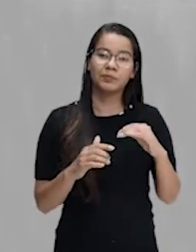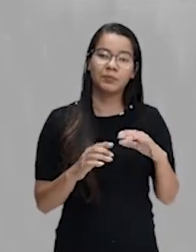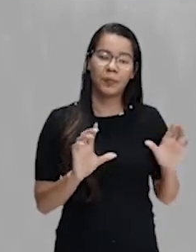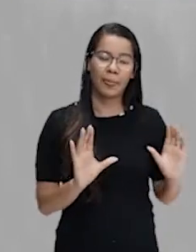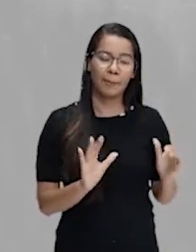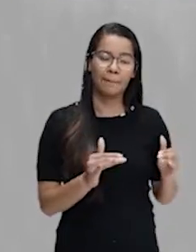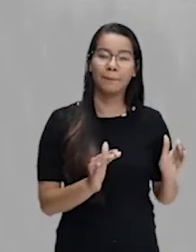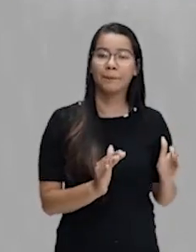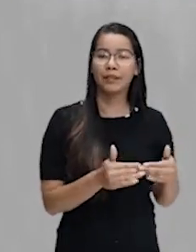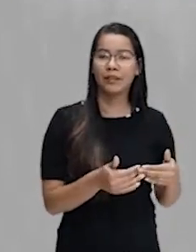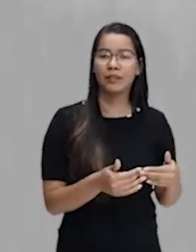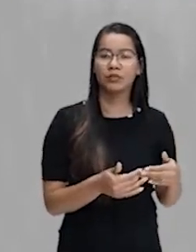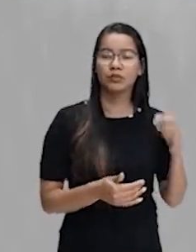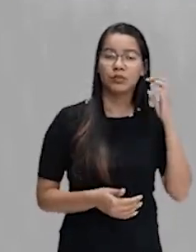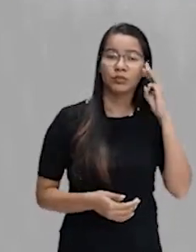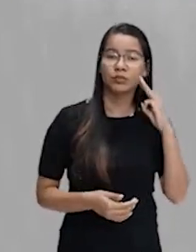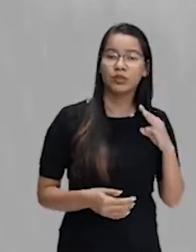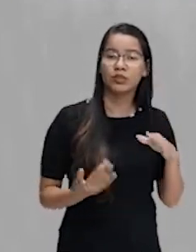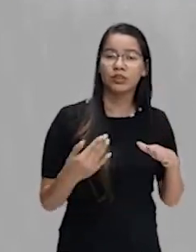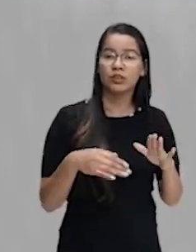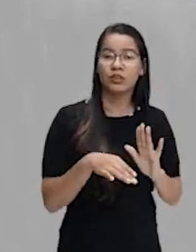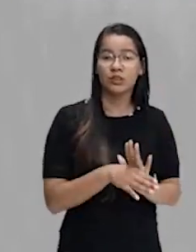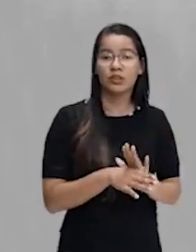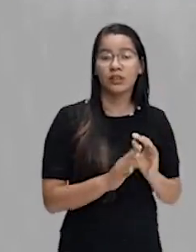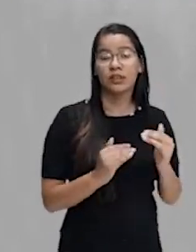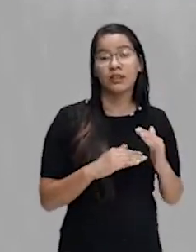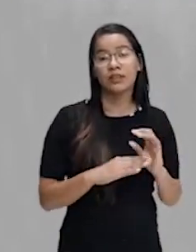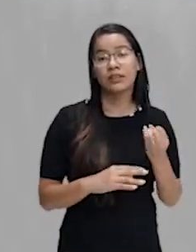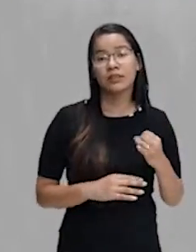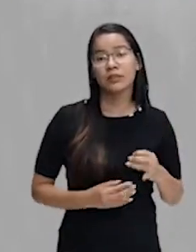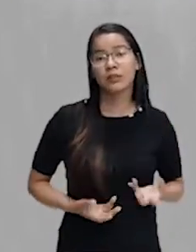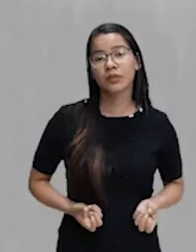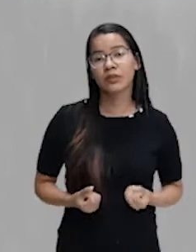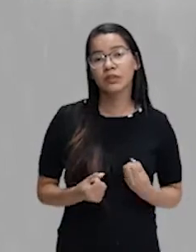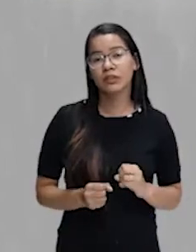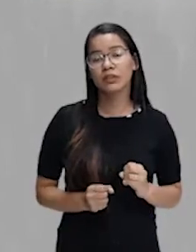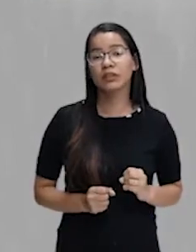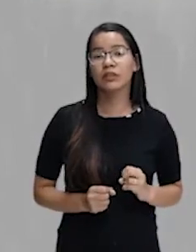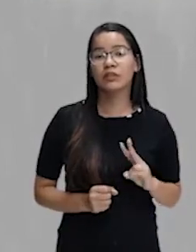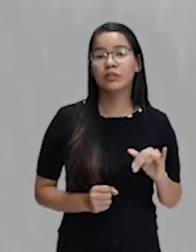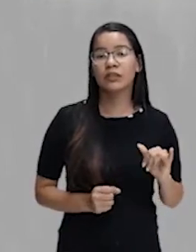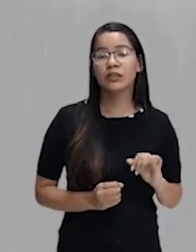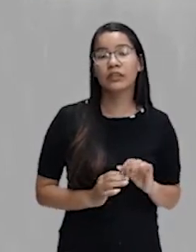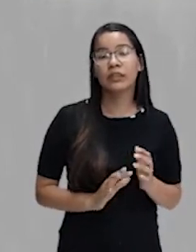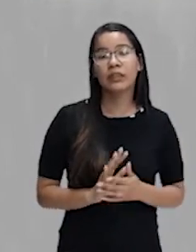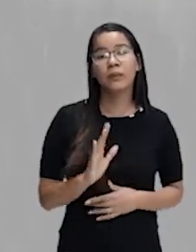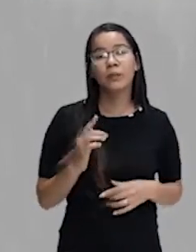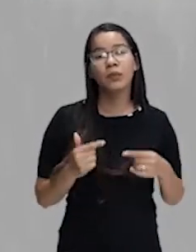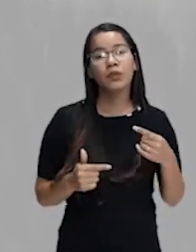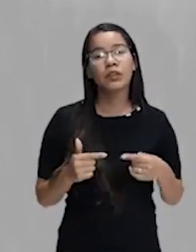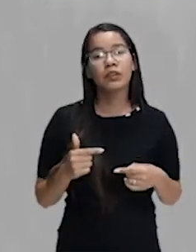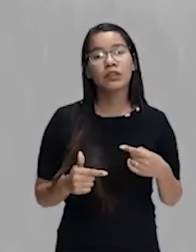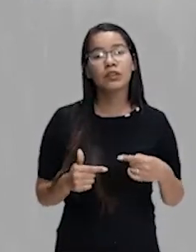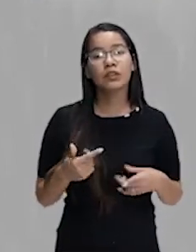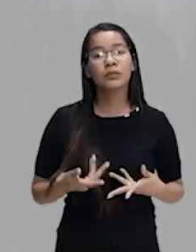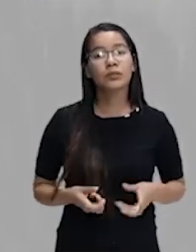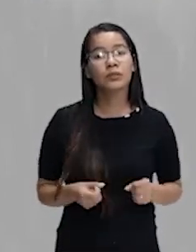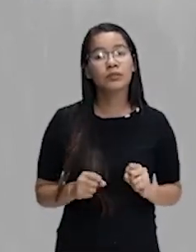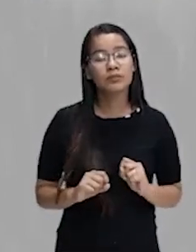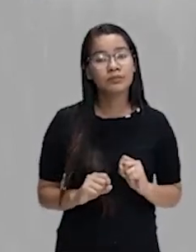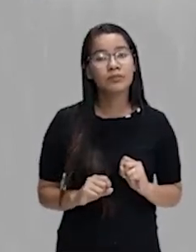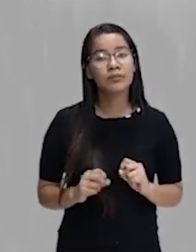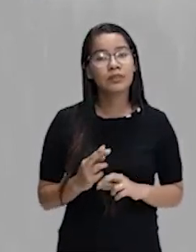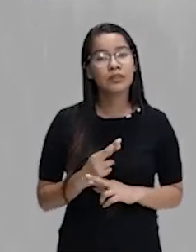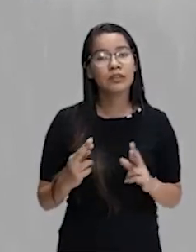ofício, esses mestres, eles chegam inclusive a se protegerem. Eles vão criar políticas protecionistas